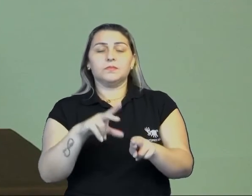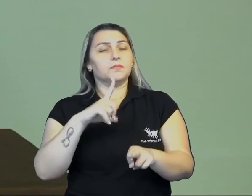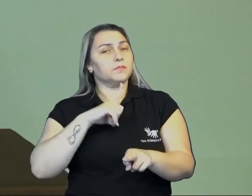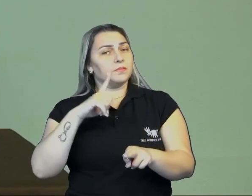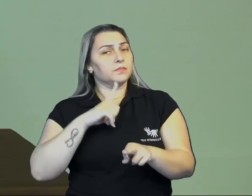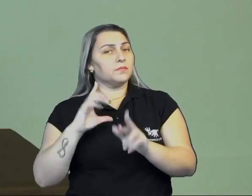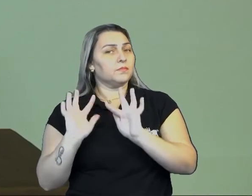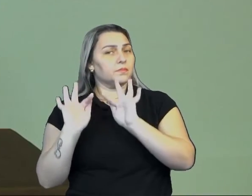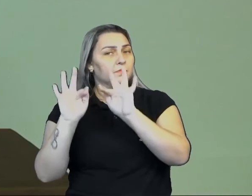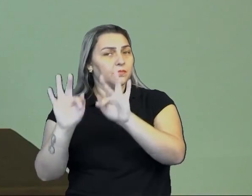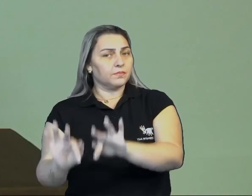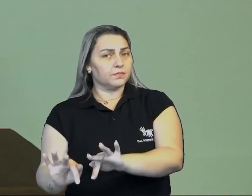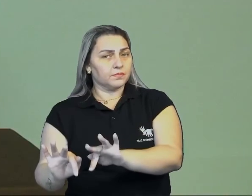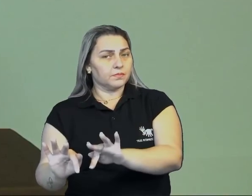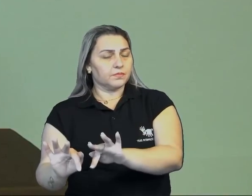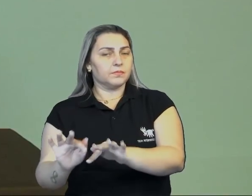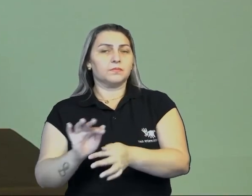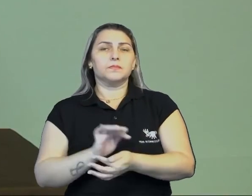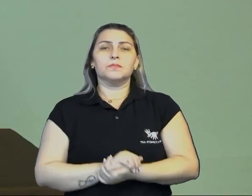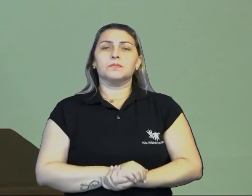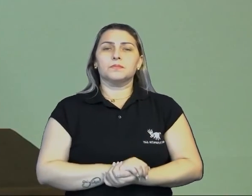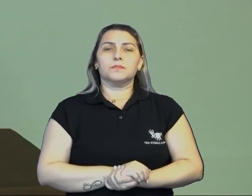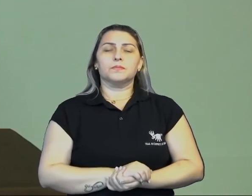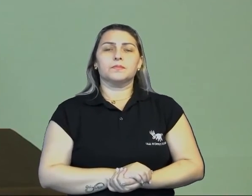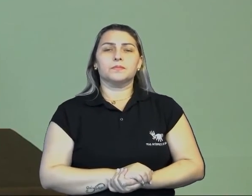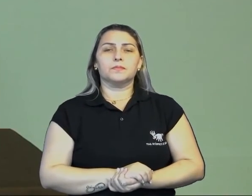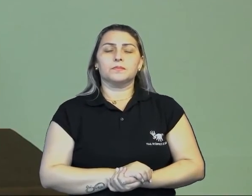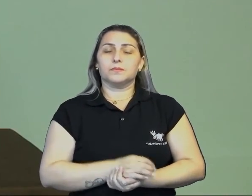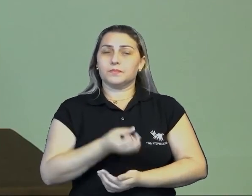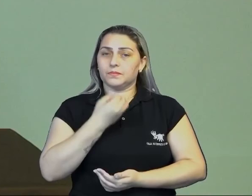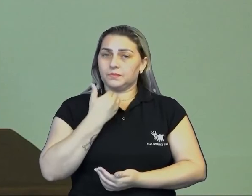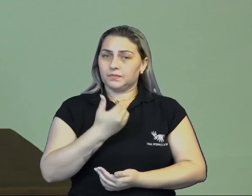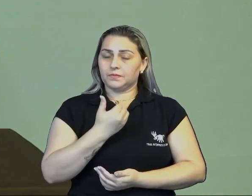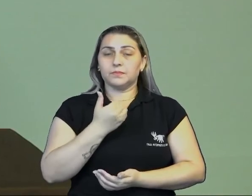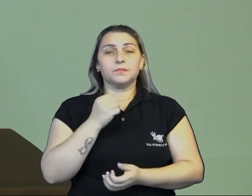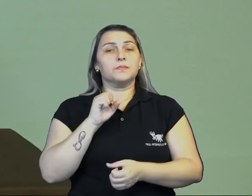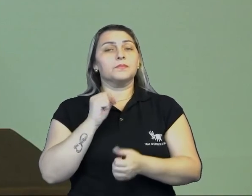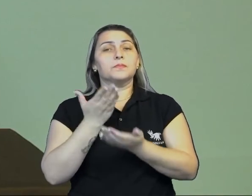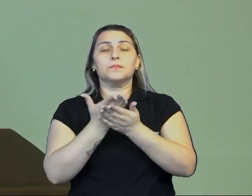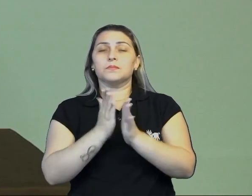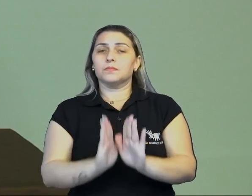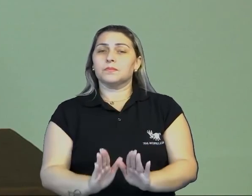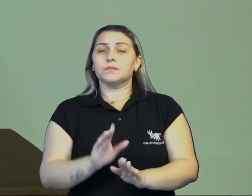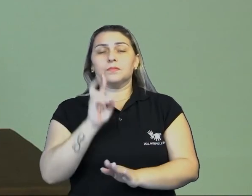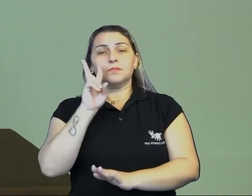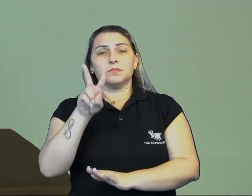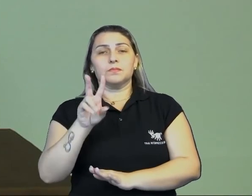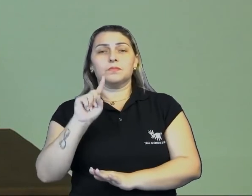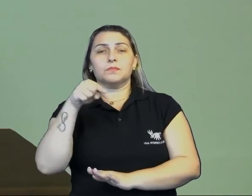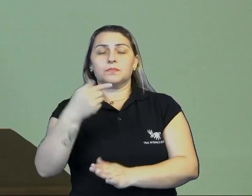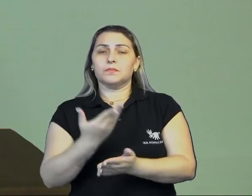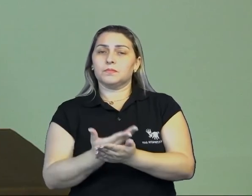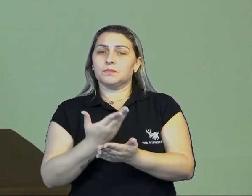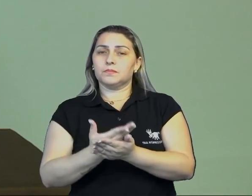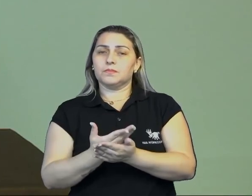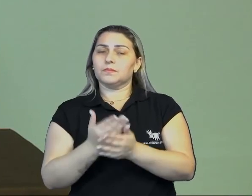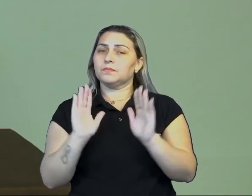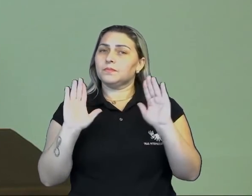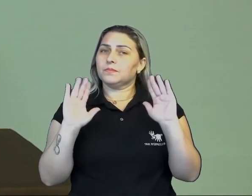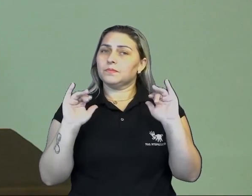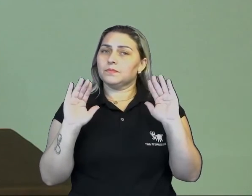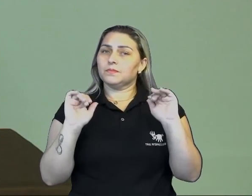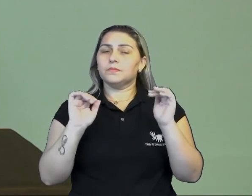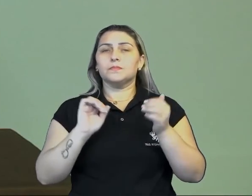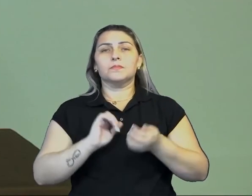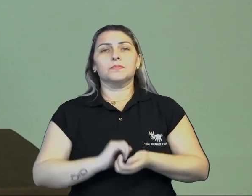mesma terminação, elas têm os mesmos som no final, tá bom? E a gente para por aqui e eu te vejo na próxima aula. Até mais!